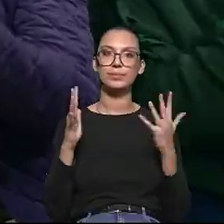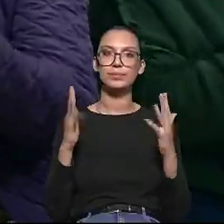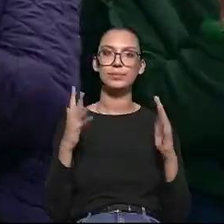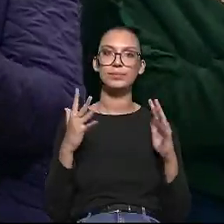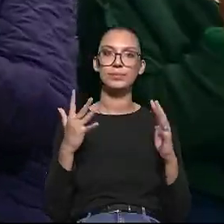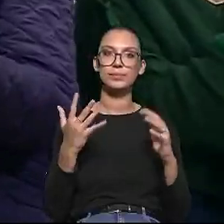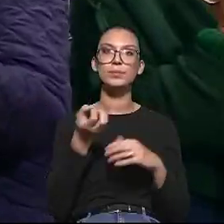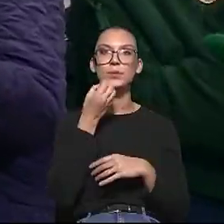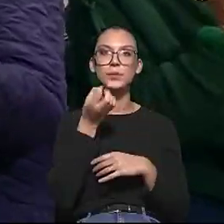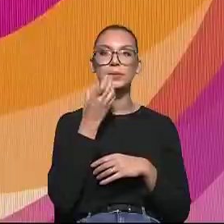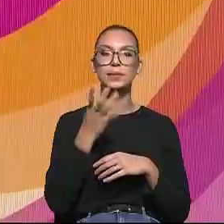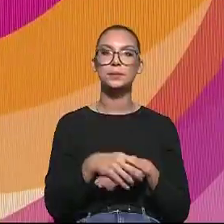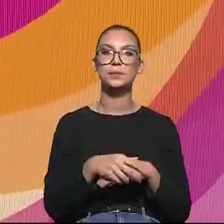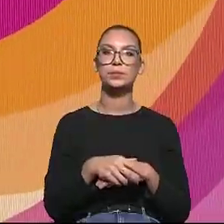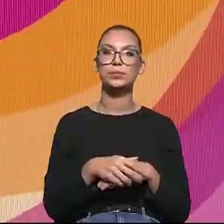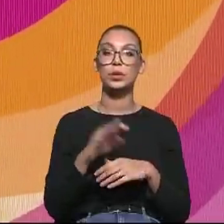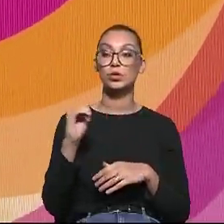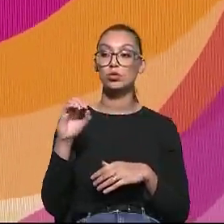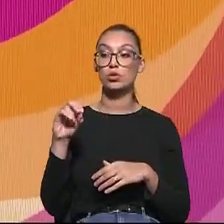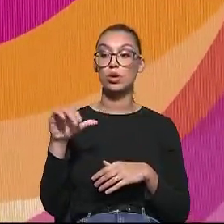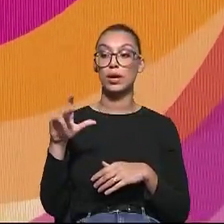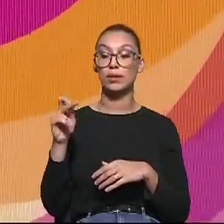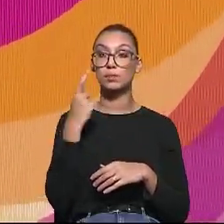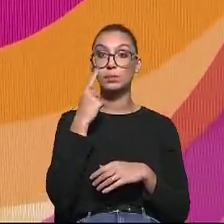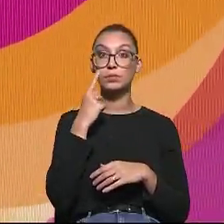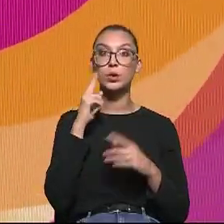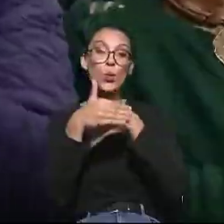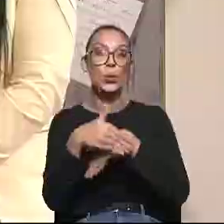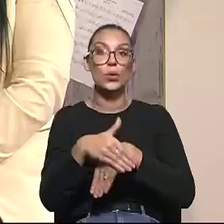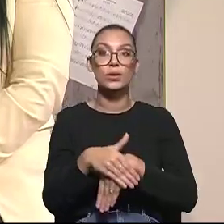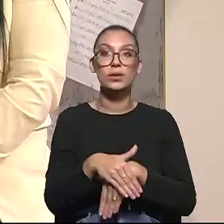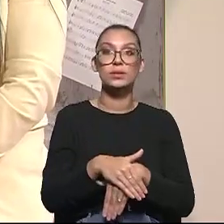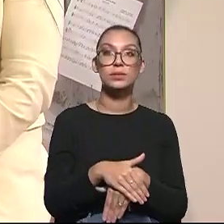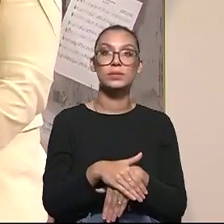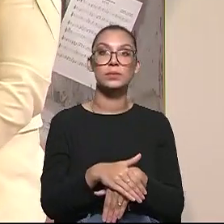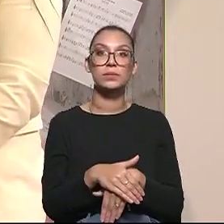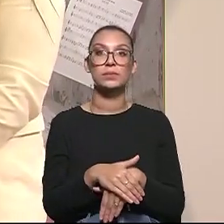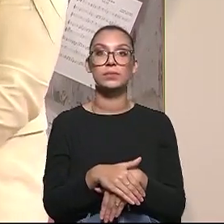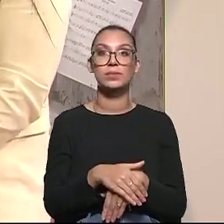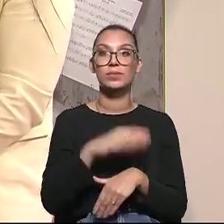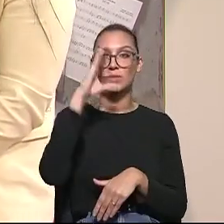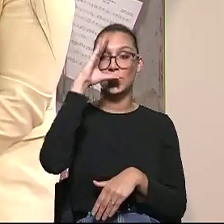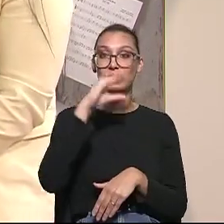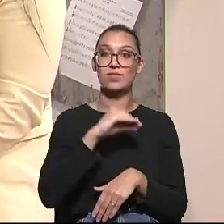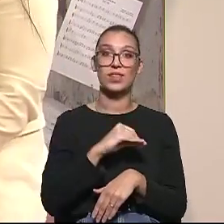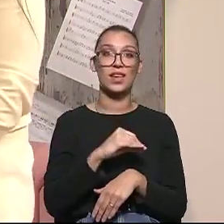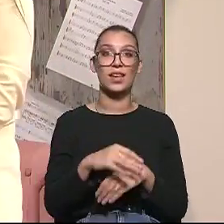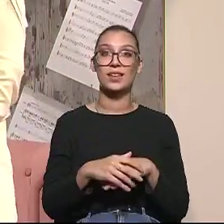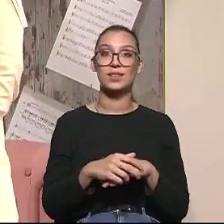Muito bem. Sónia, vamos então à música da equipa B. Não sei.